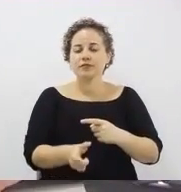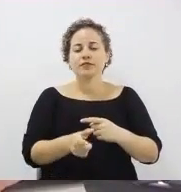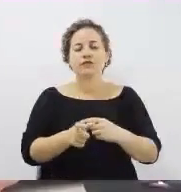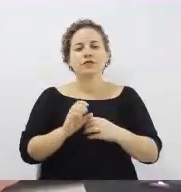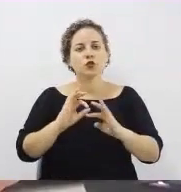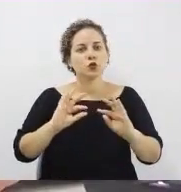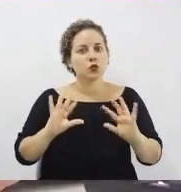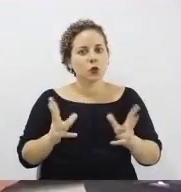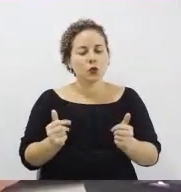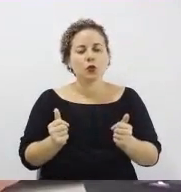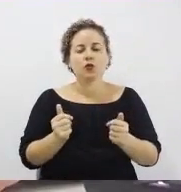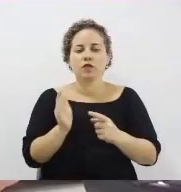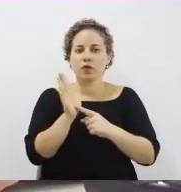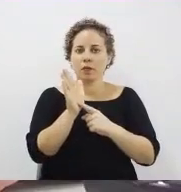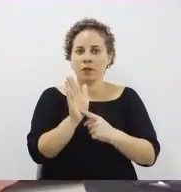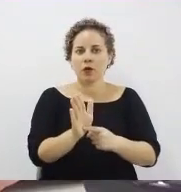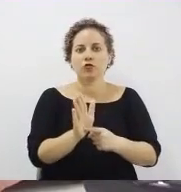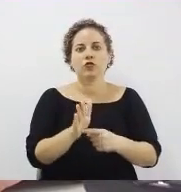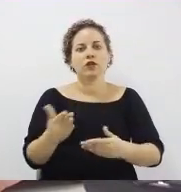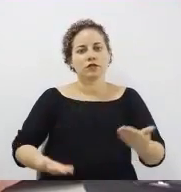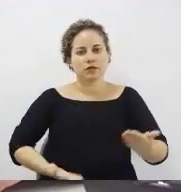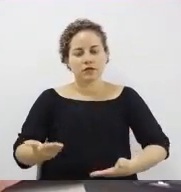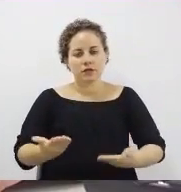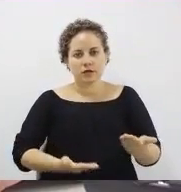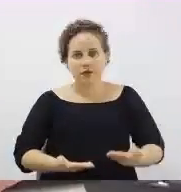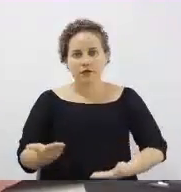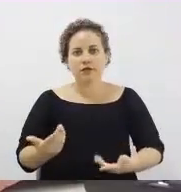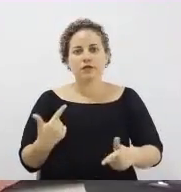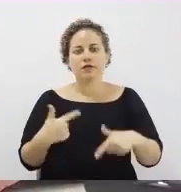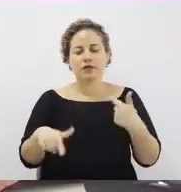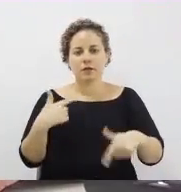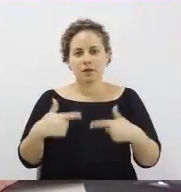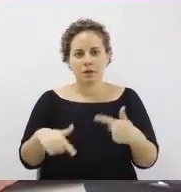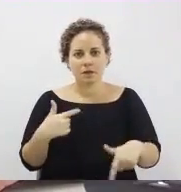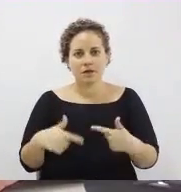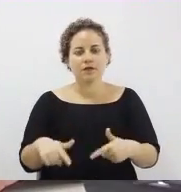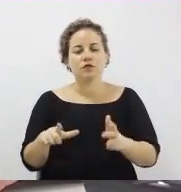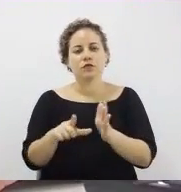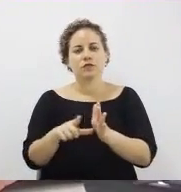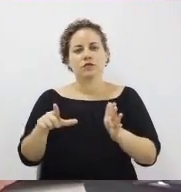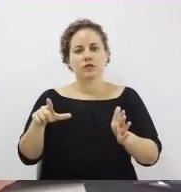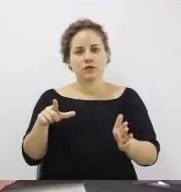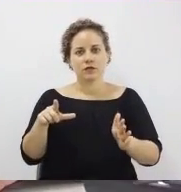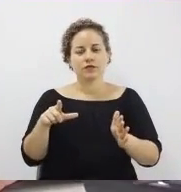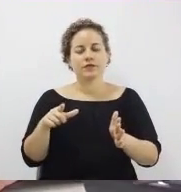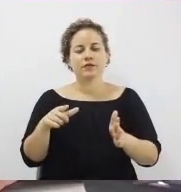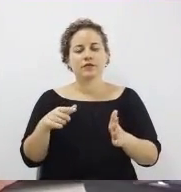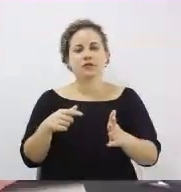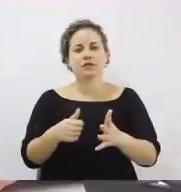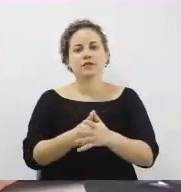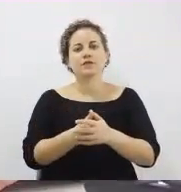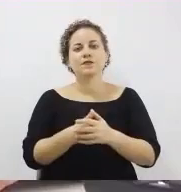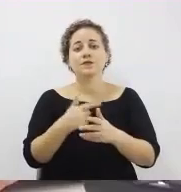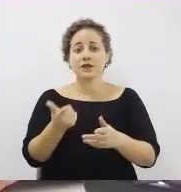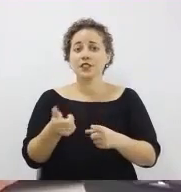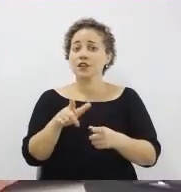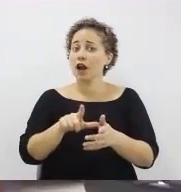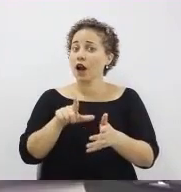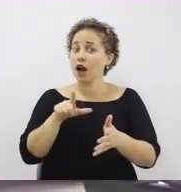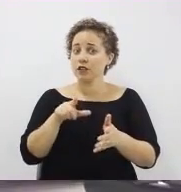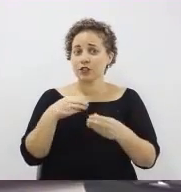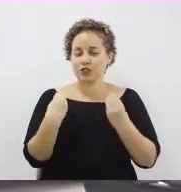que é anunciado ao cliente como um serviço ou produto que vai ser oferecido a ele antes de iniciar o processo de